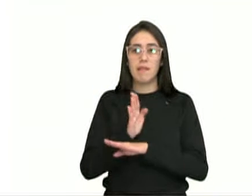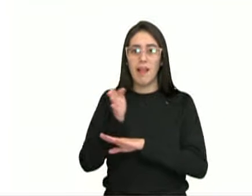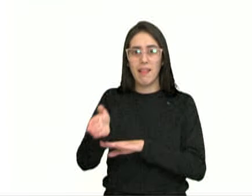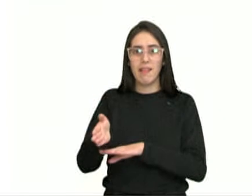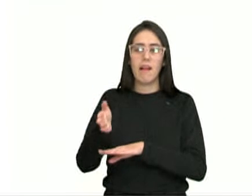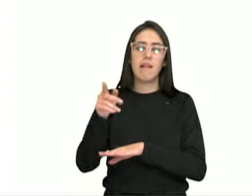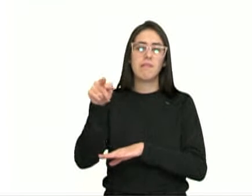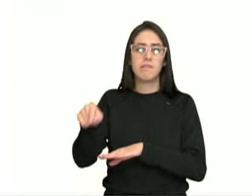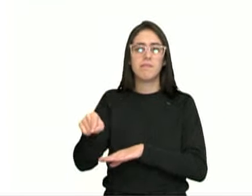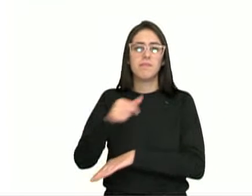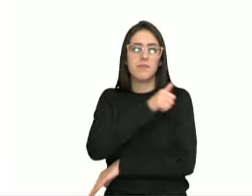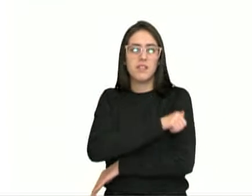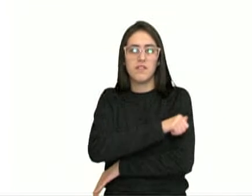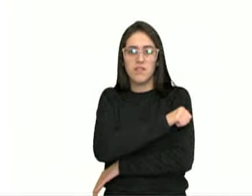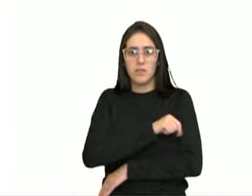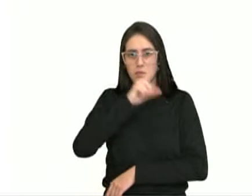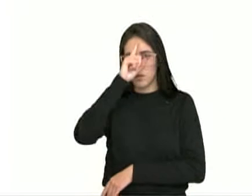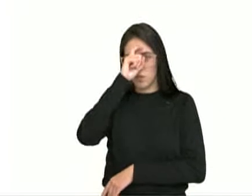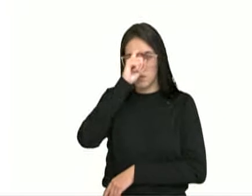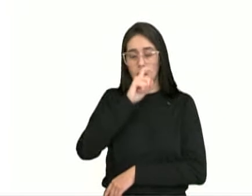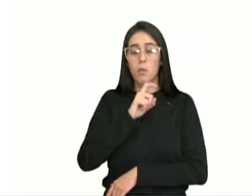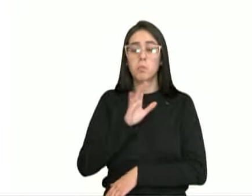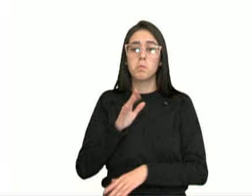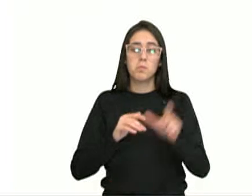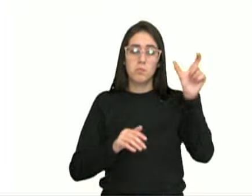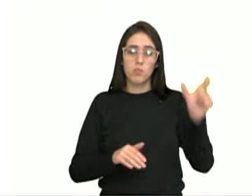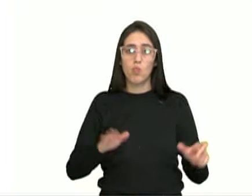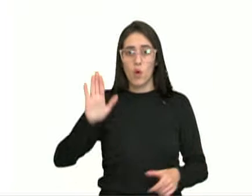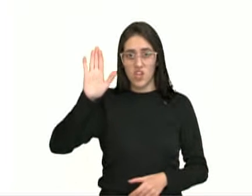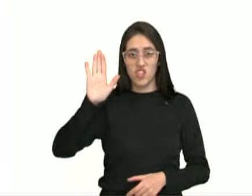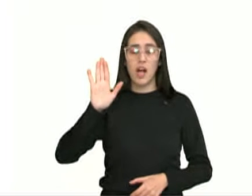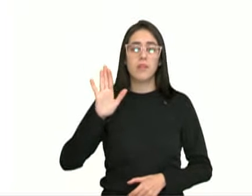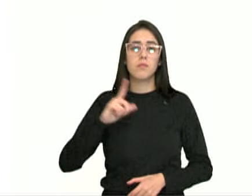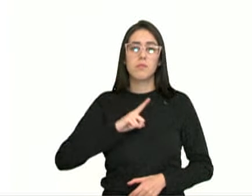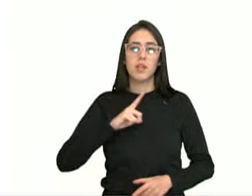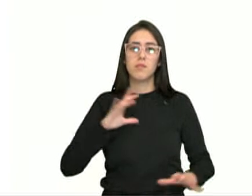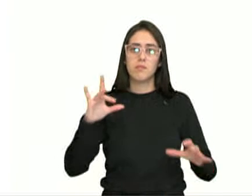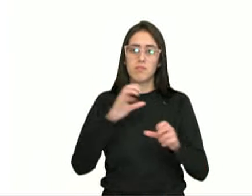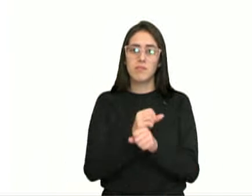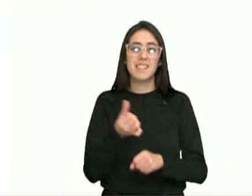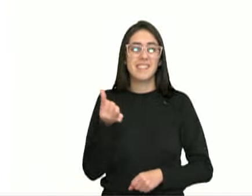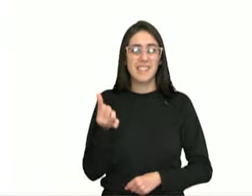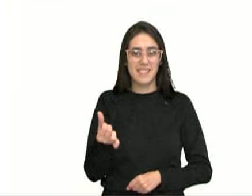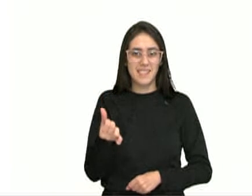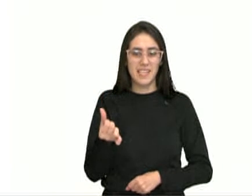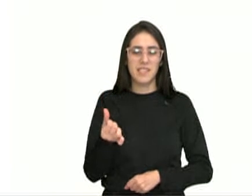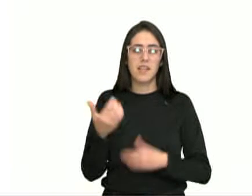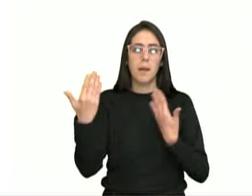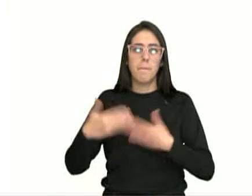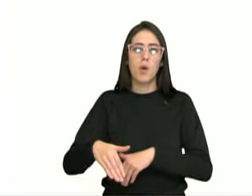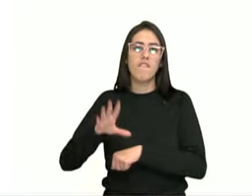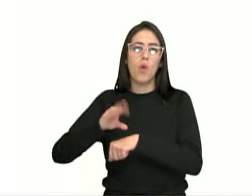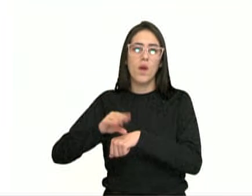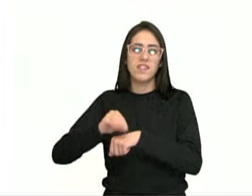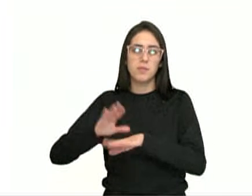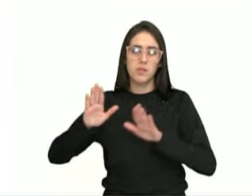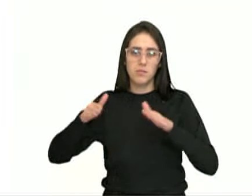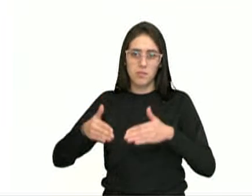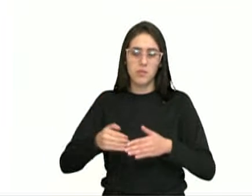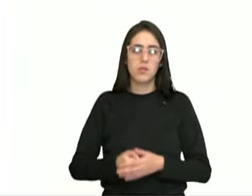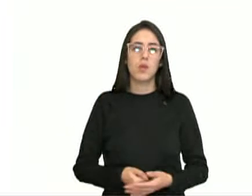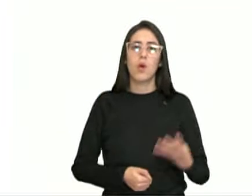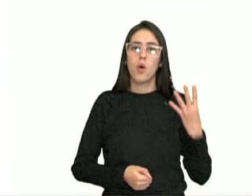hospital, um candidato fez 6 pontos. Na prova de conhecimentos específicos, 4 pontos